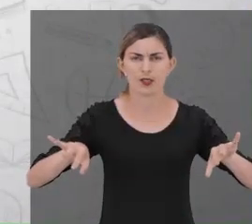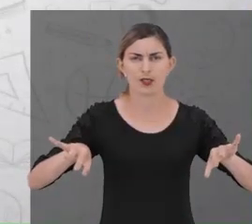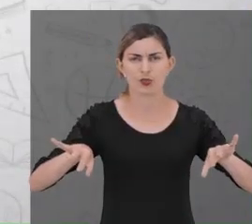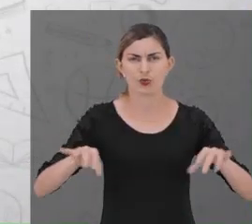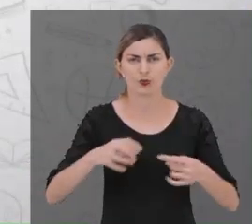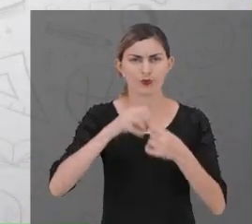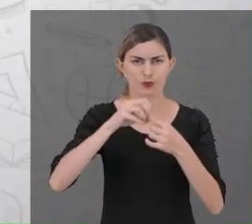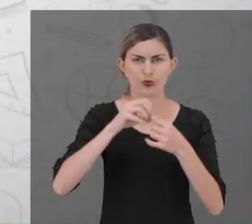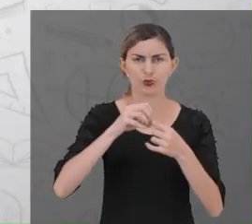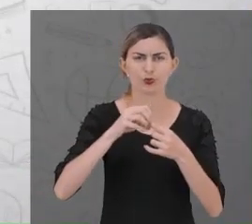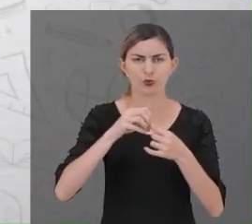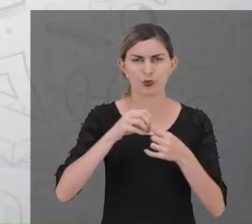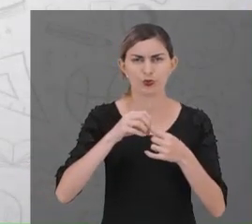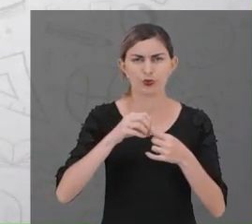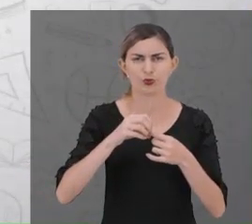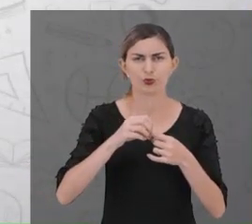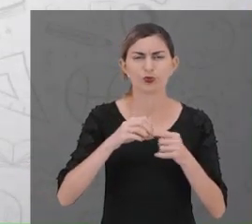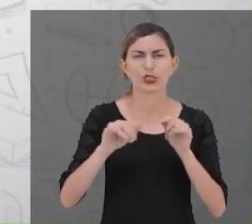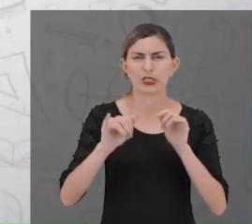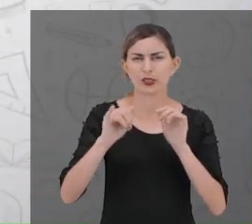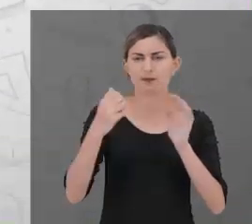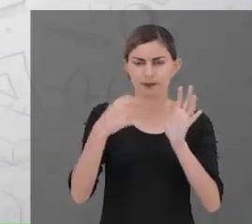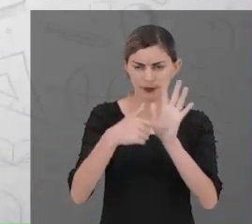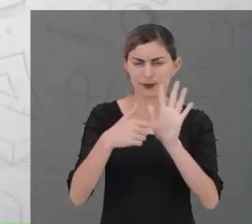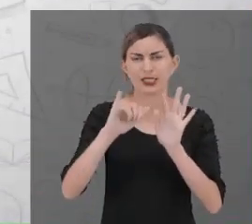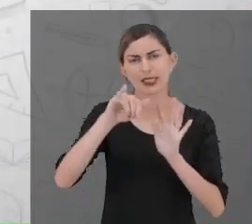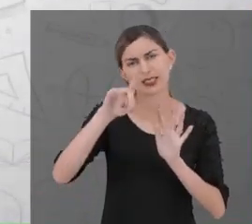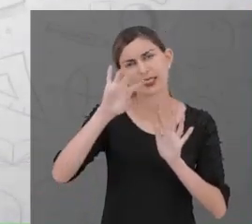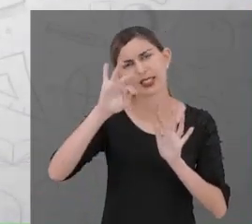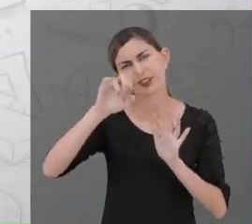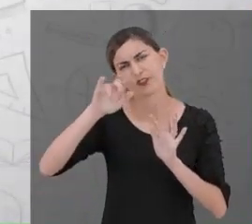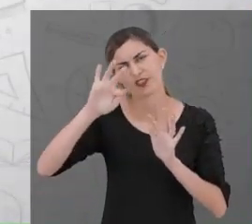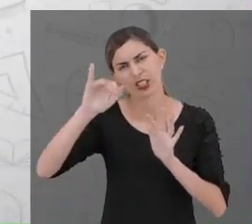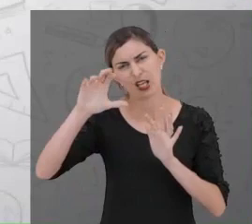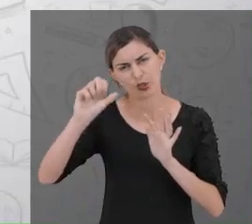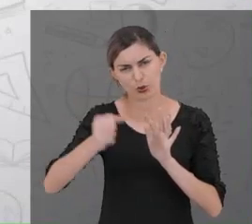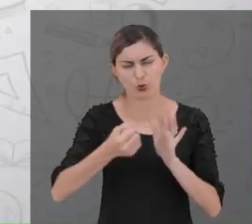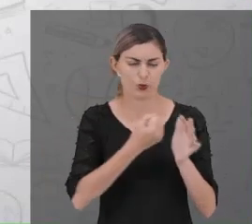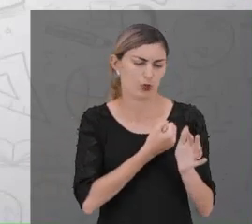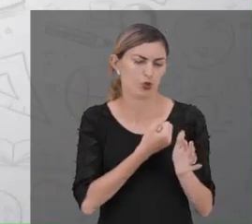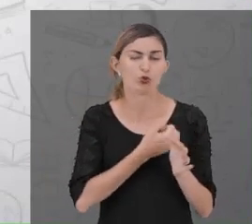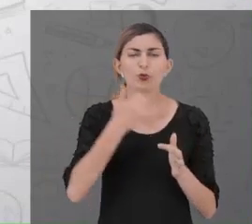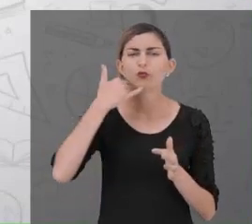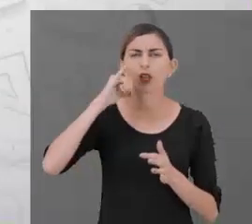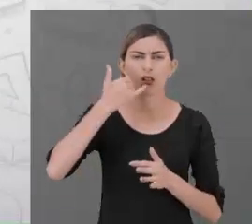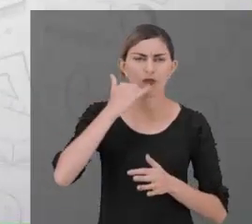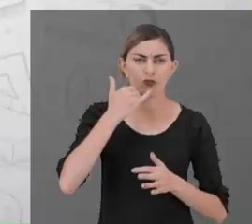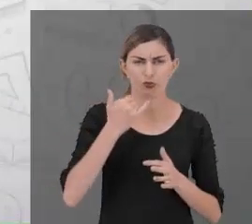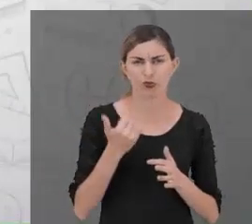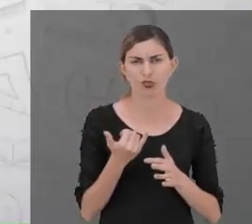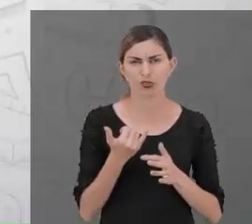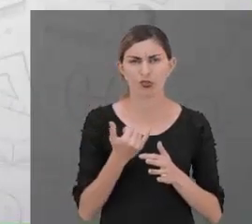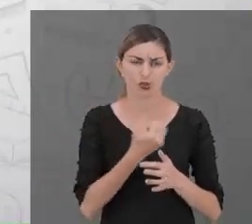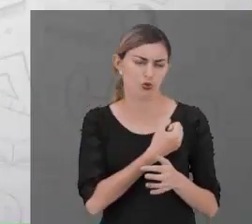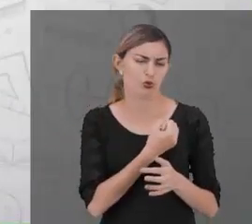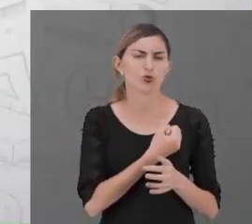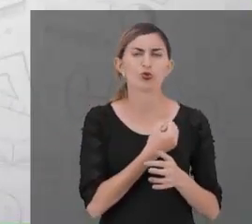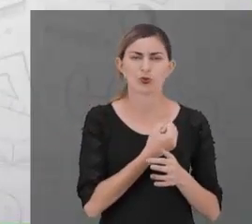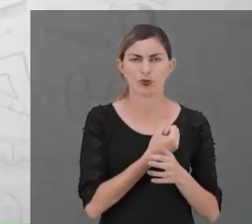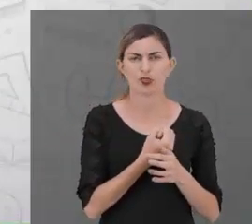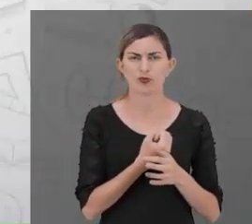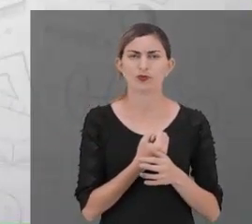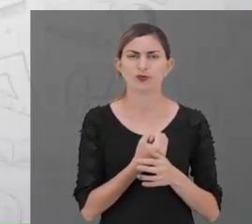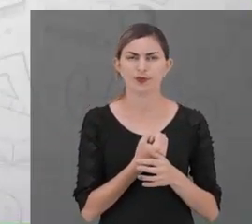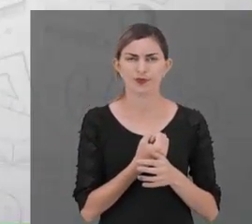é separado por um DDD, um número de identificador, mais um número de telefone. Para que